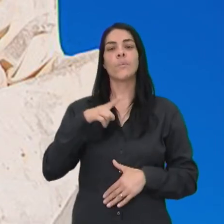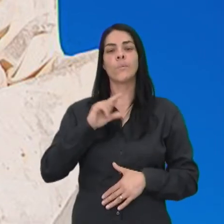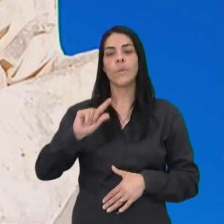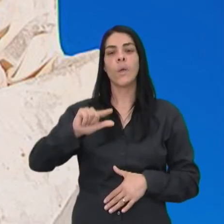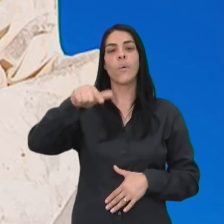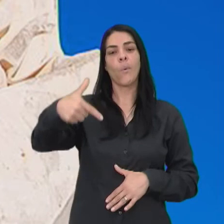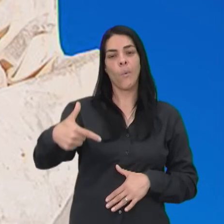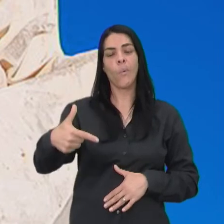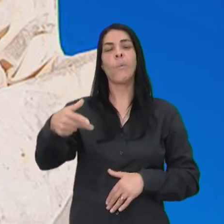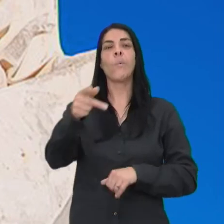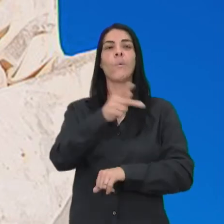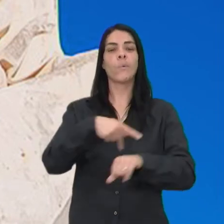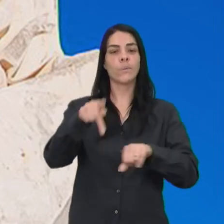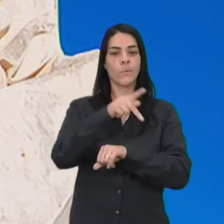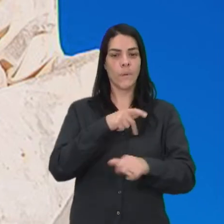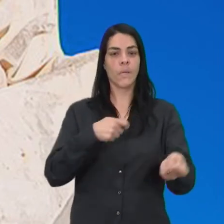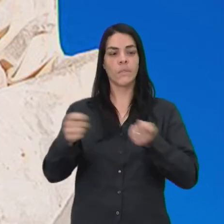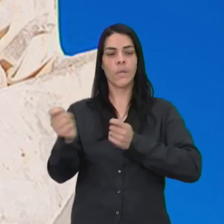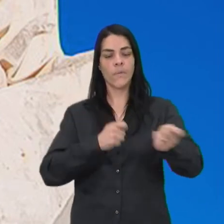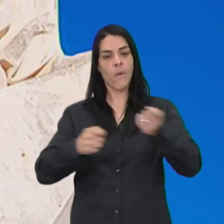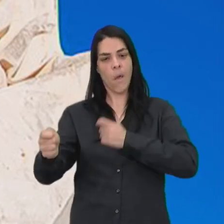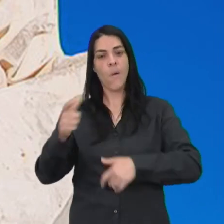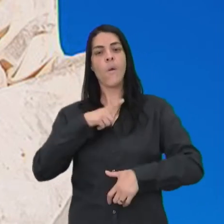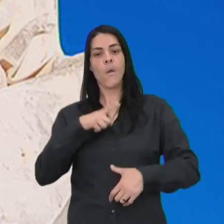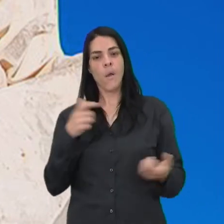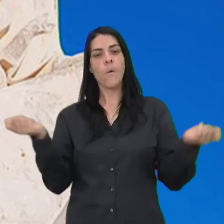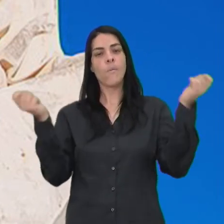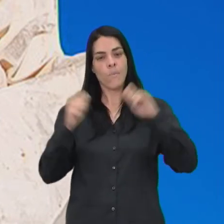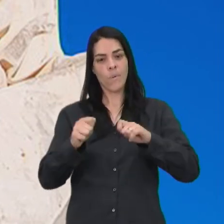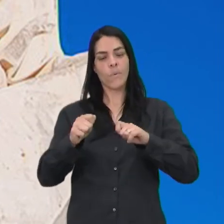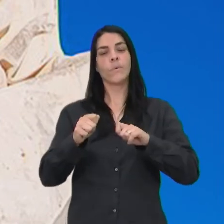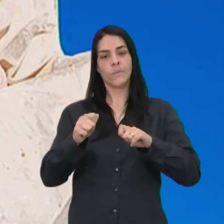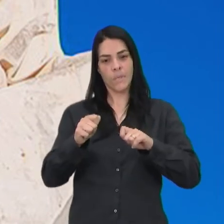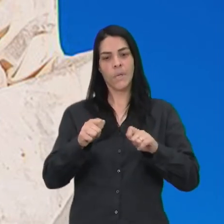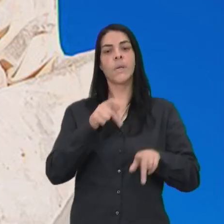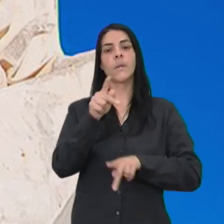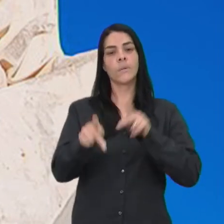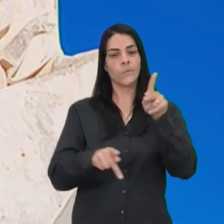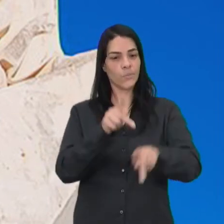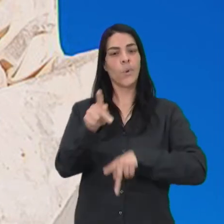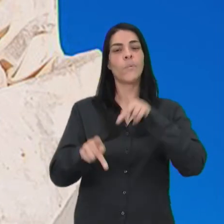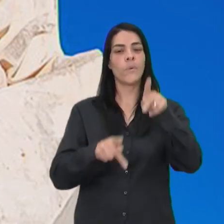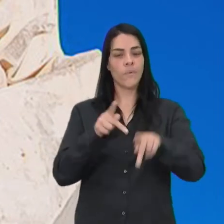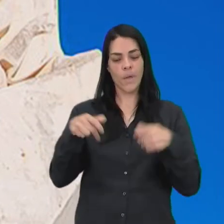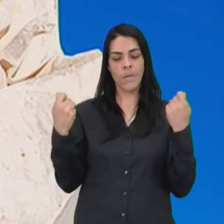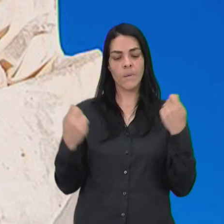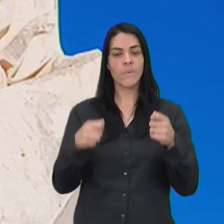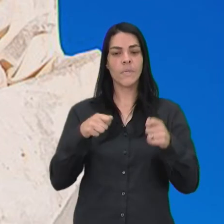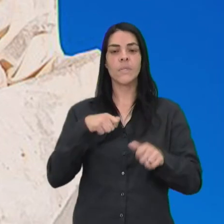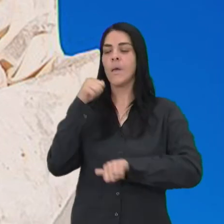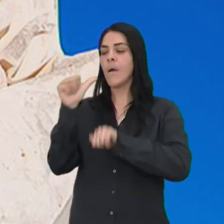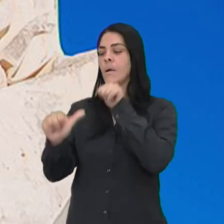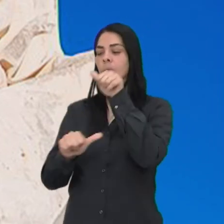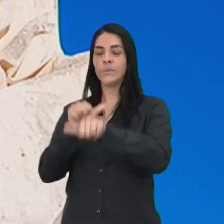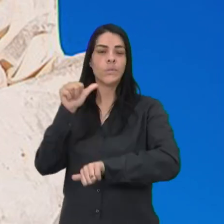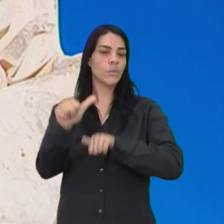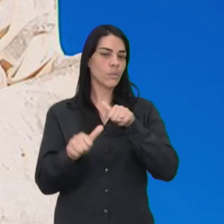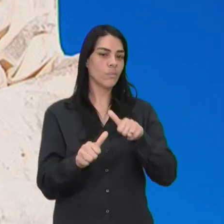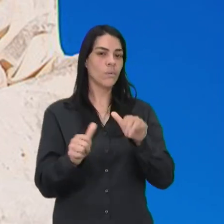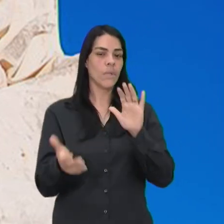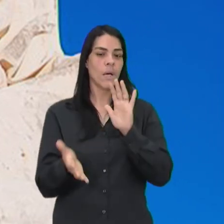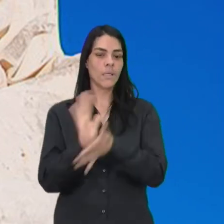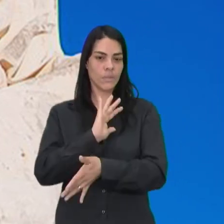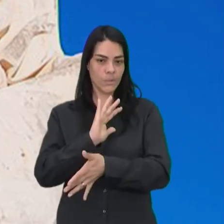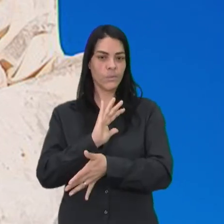te governava e que tinha poder, né, sobre você, e você ter que mudar um pouco essa sua atitude.